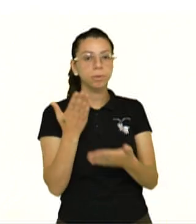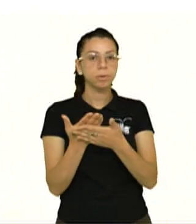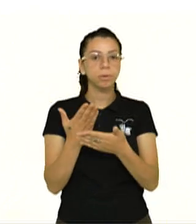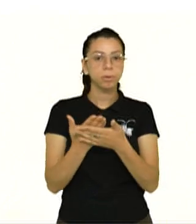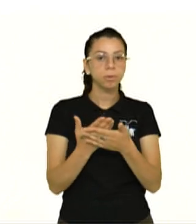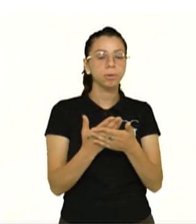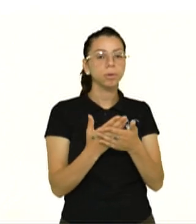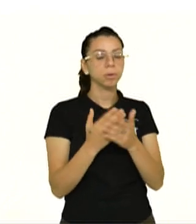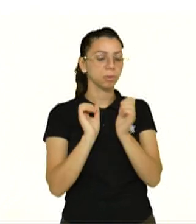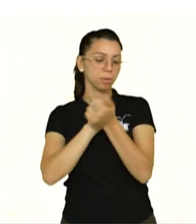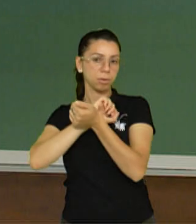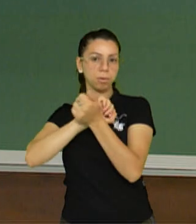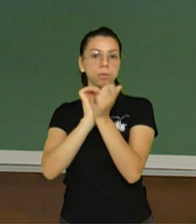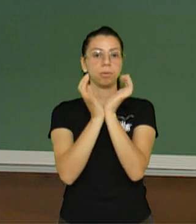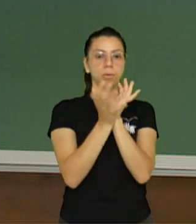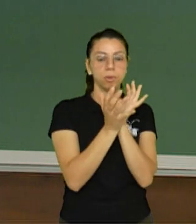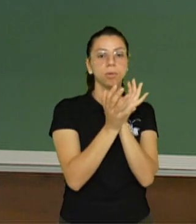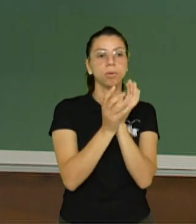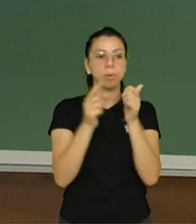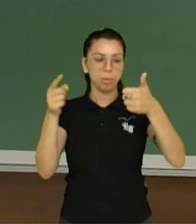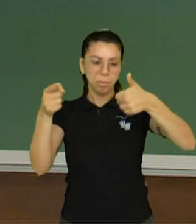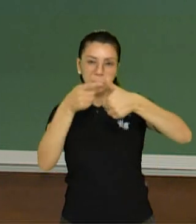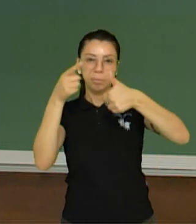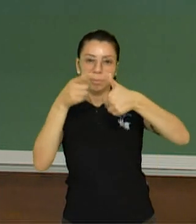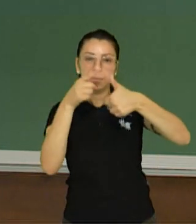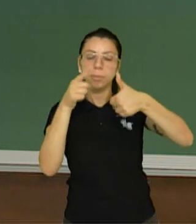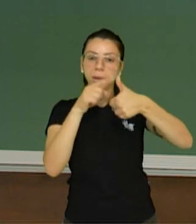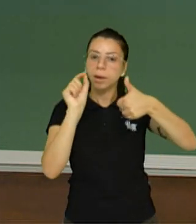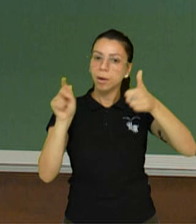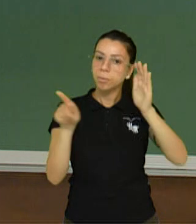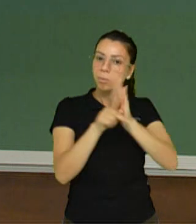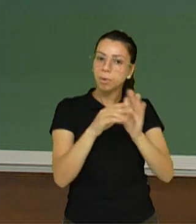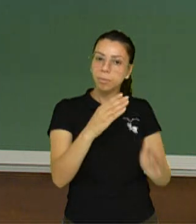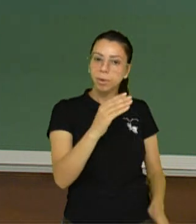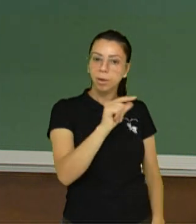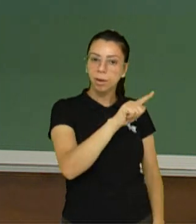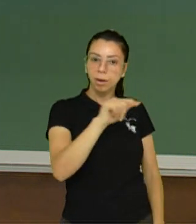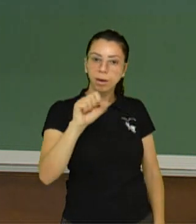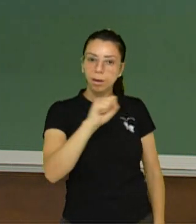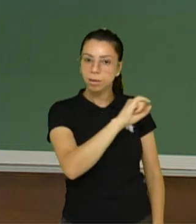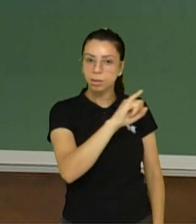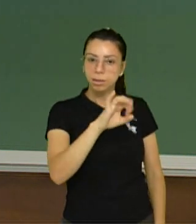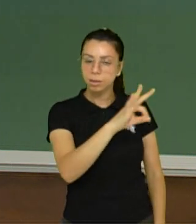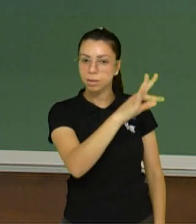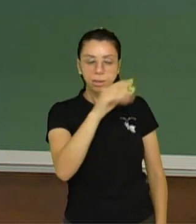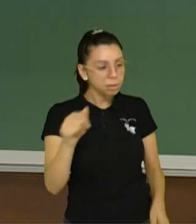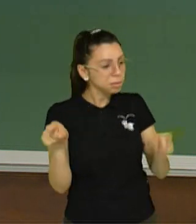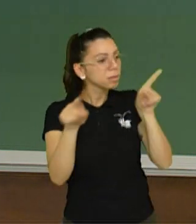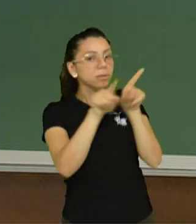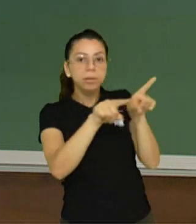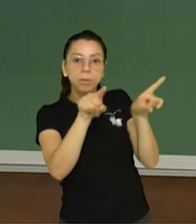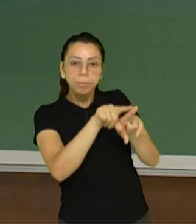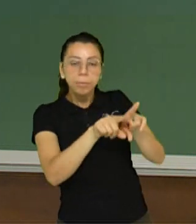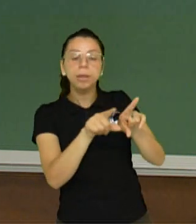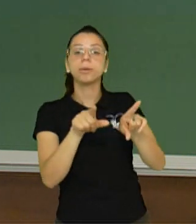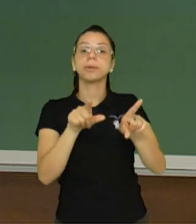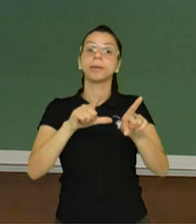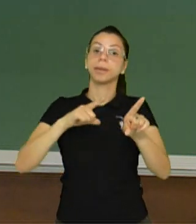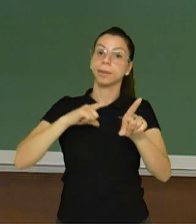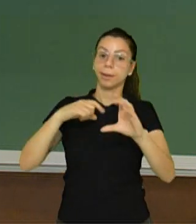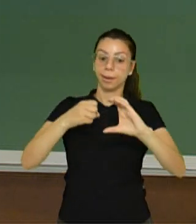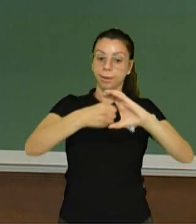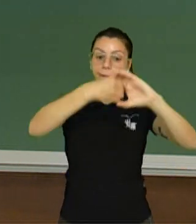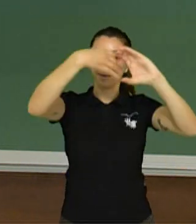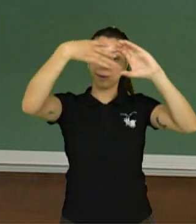que o William Shakespeare seria um artista de estética classicista. Também. Né? Existem